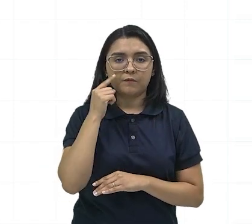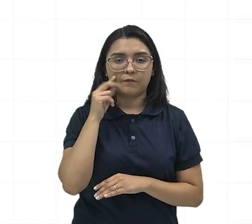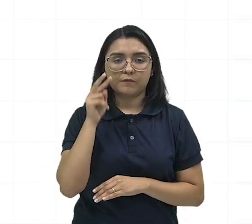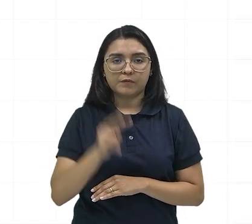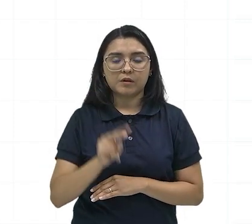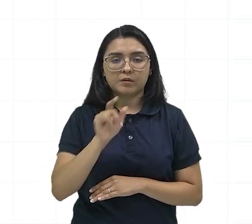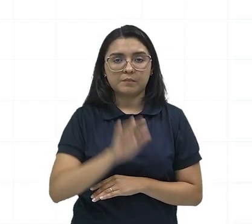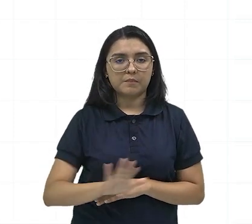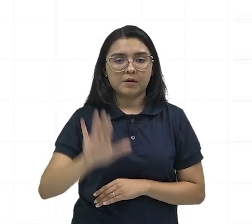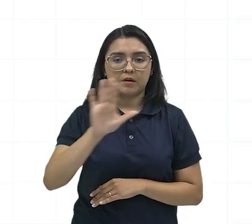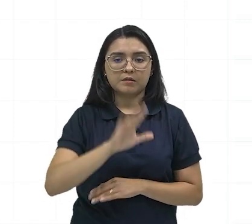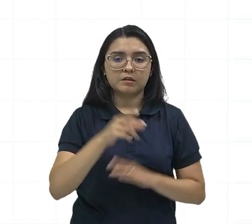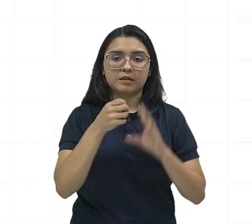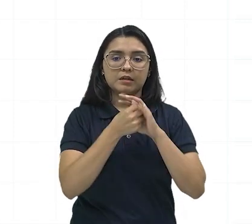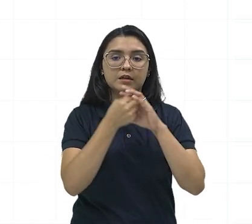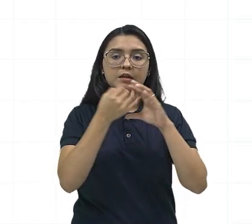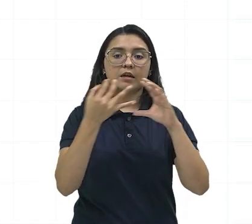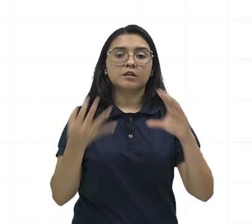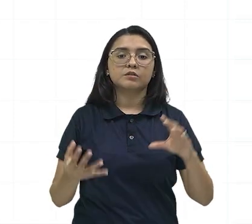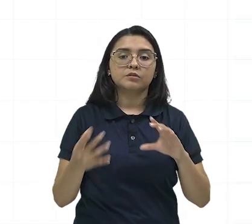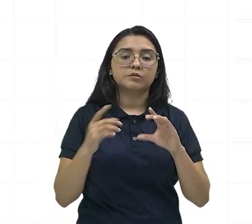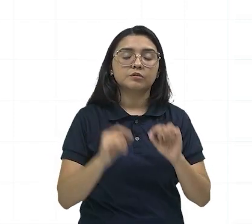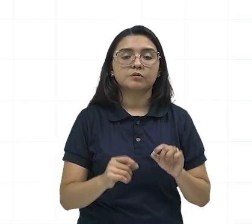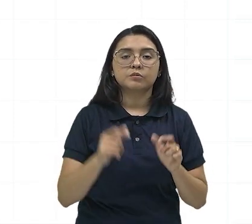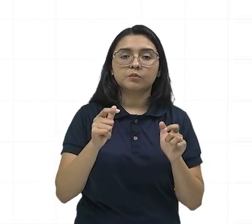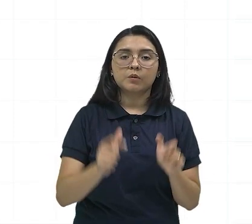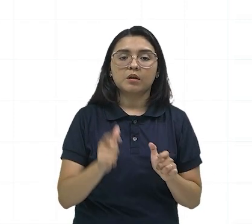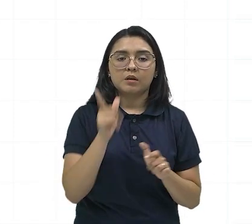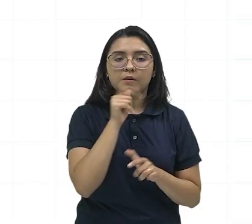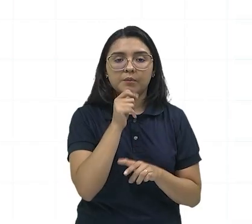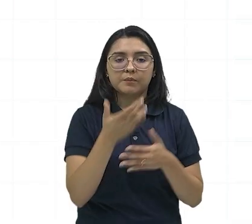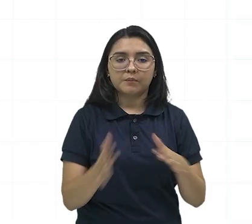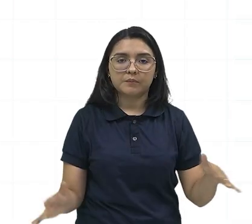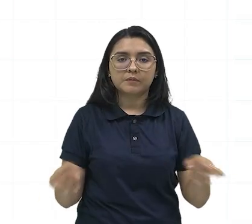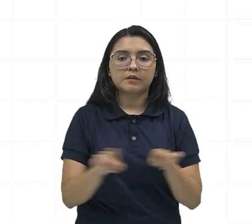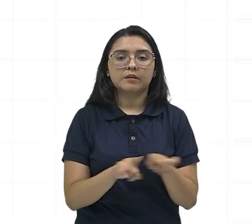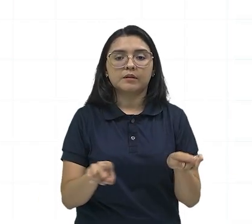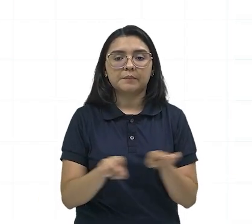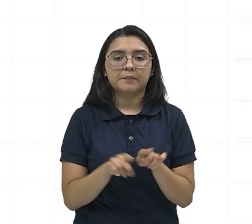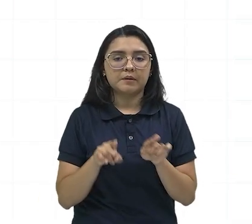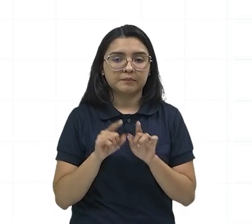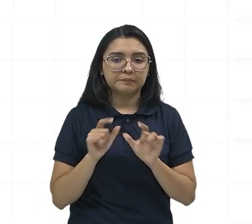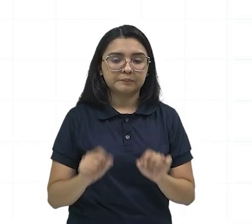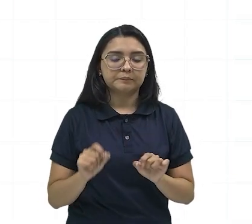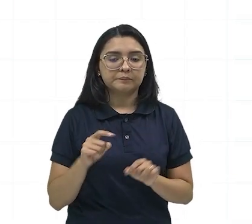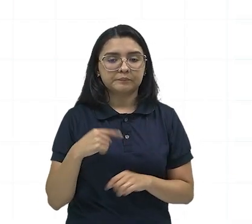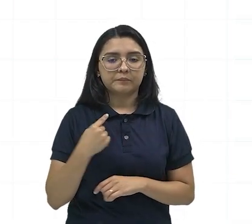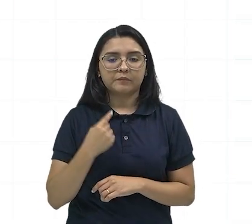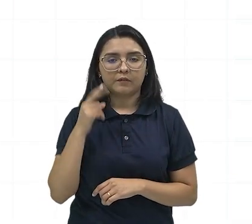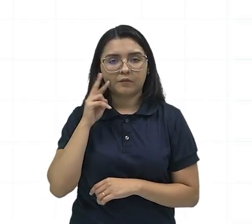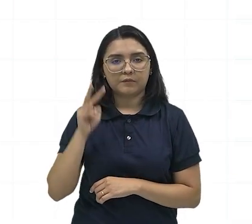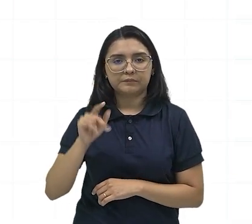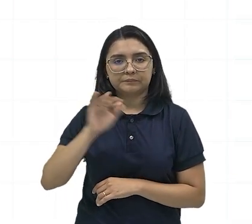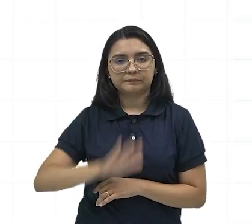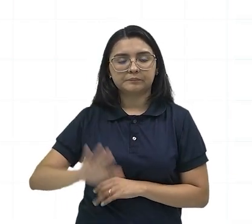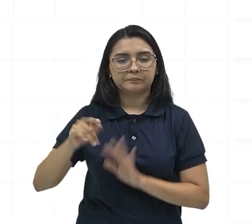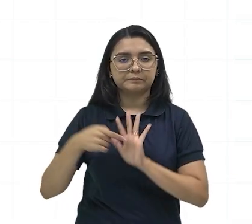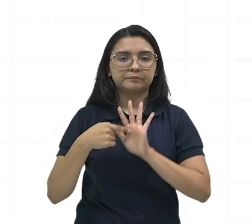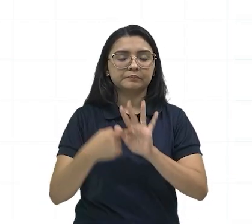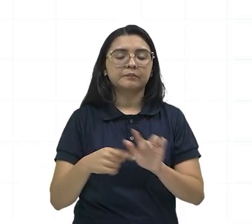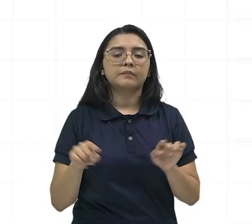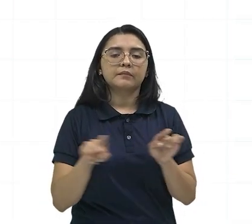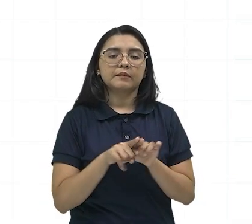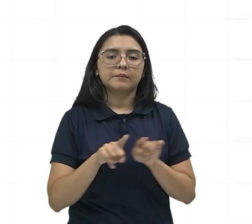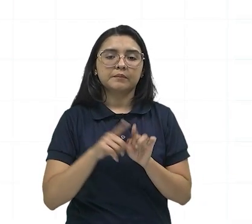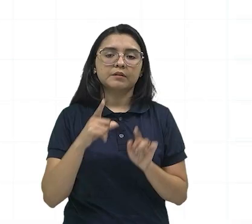né, muito característica em ambientes aquáticos também, como nós estamos vendo, né? E ainda há pouco